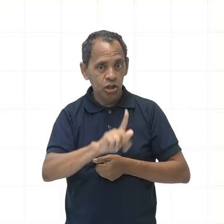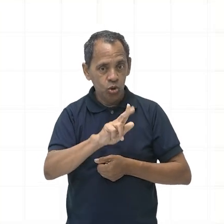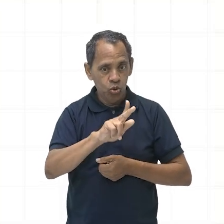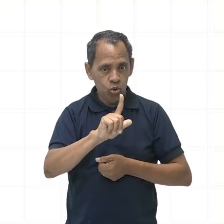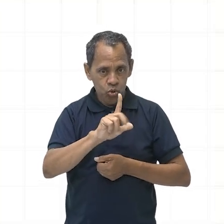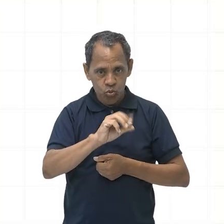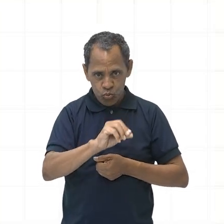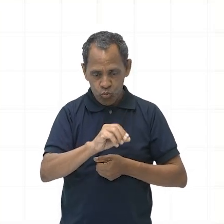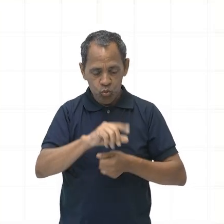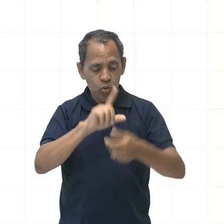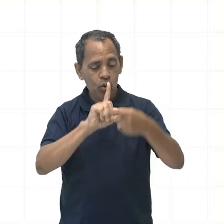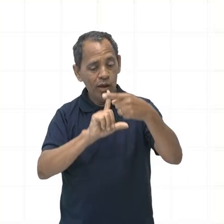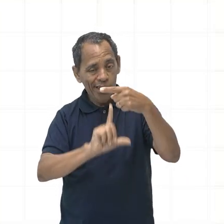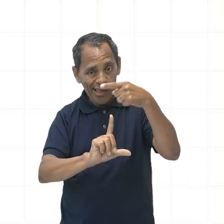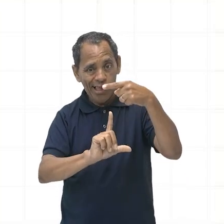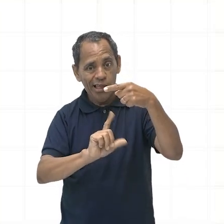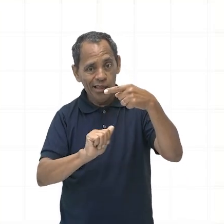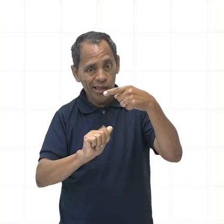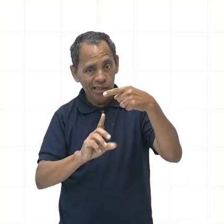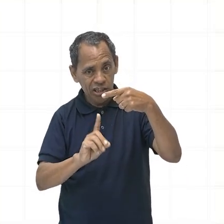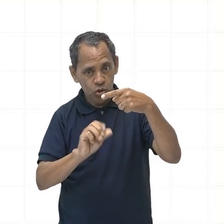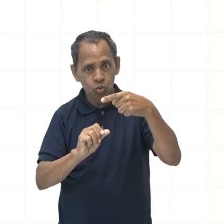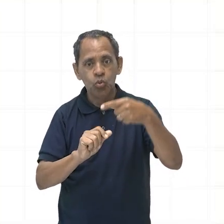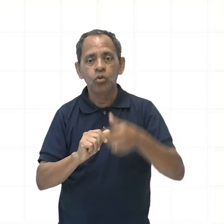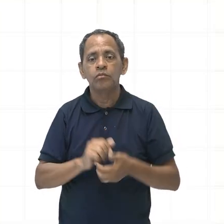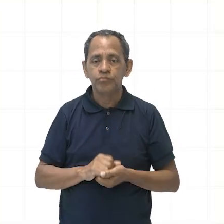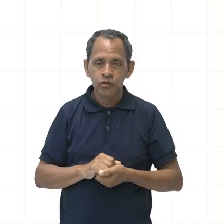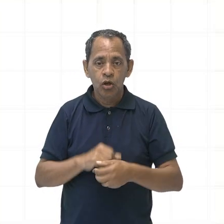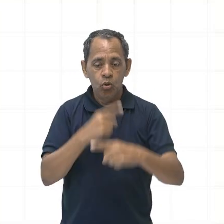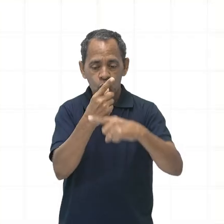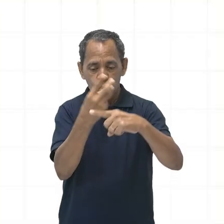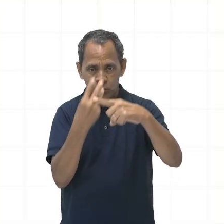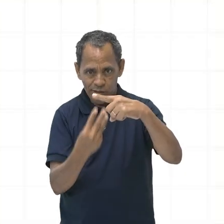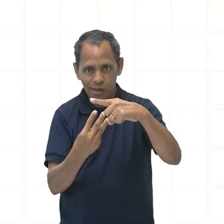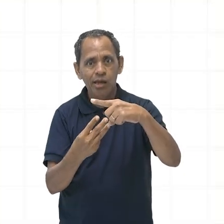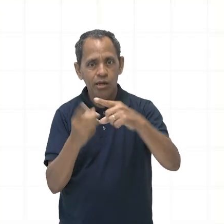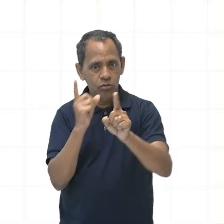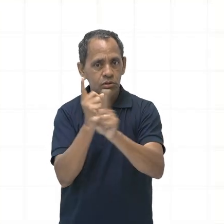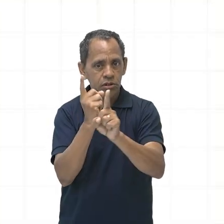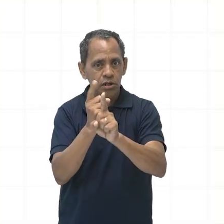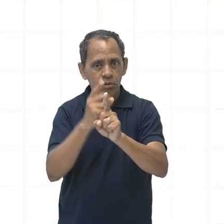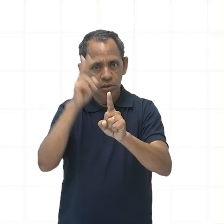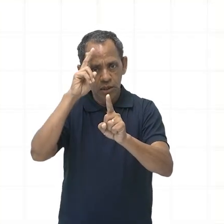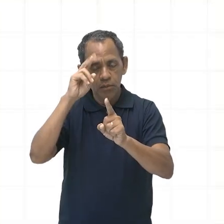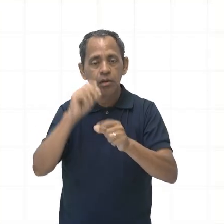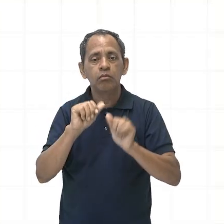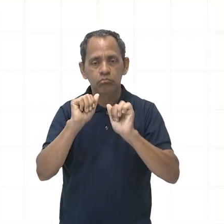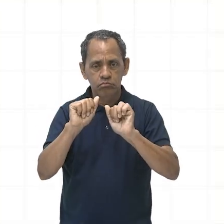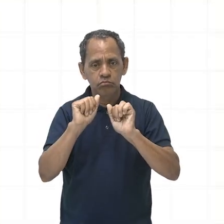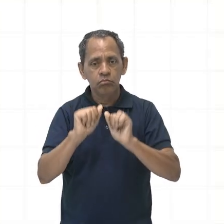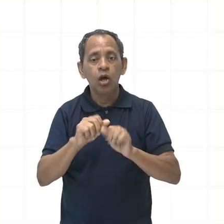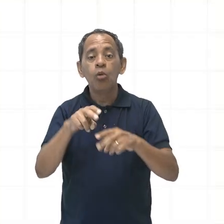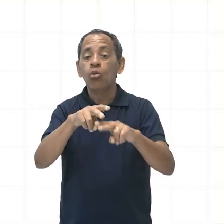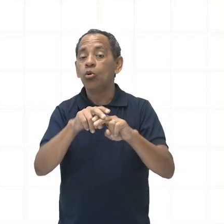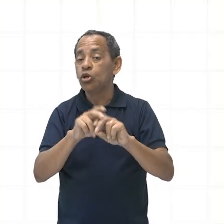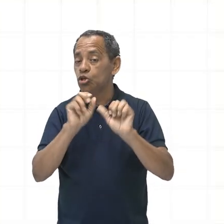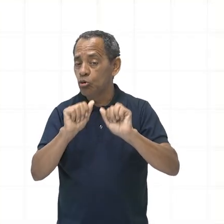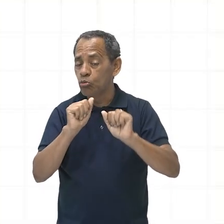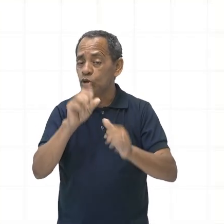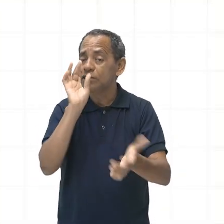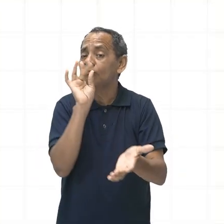entre os lados, a gente encontrou 1/3. Então, sim, eu posso dizer que eles são semelhantes pelo